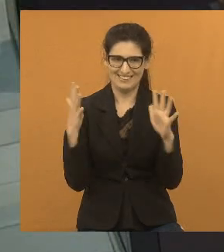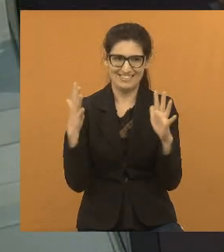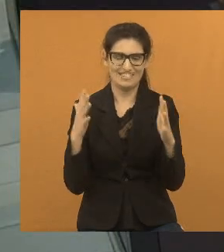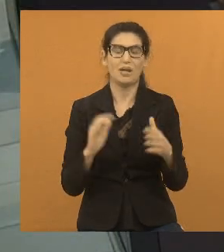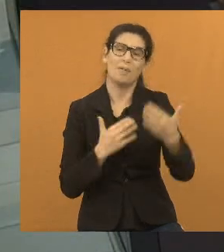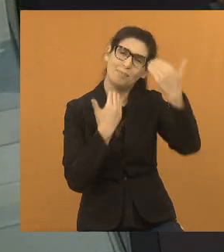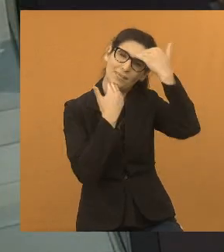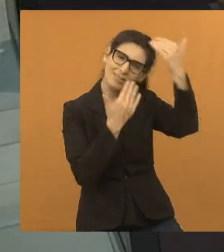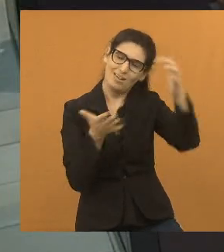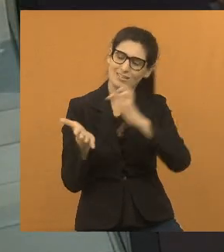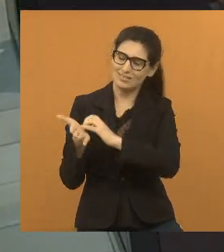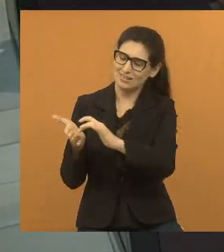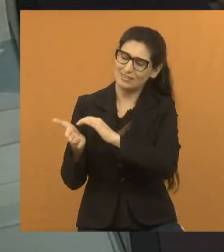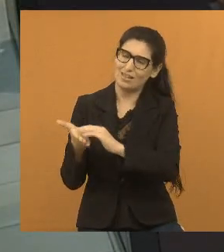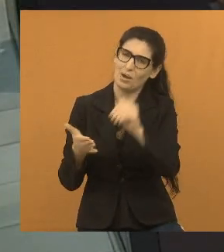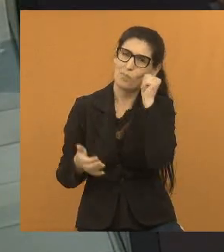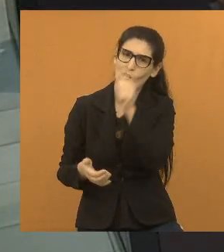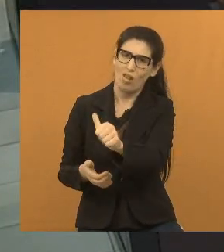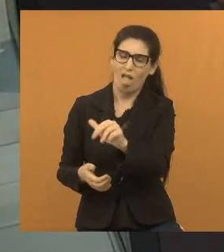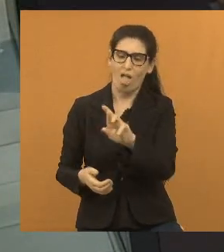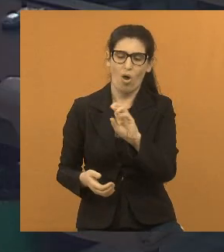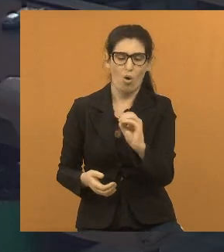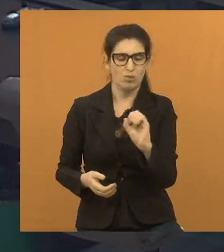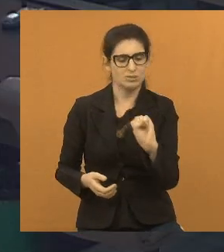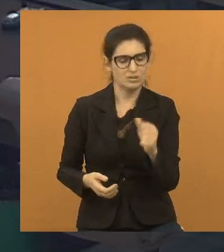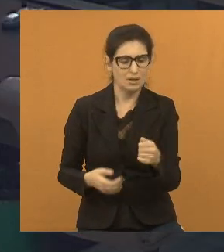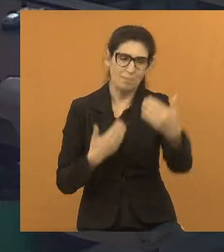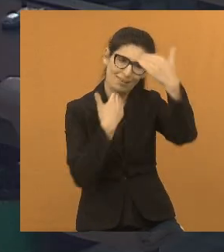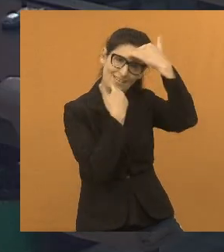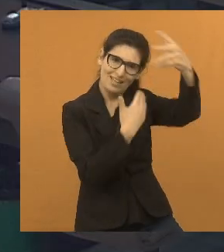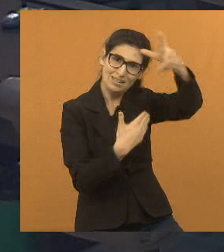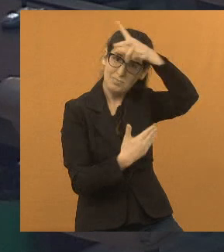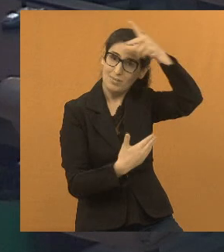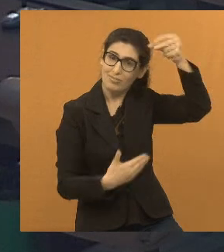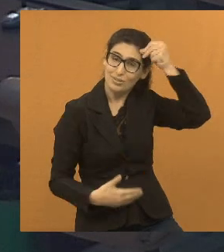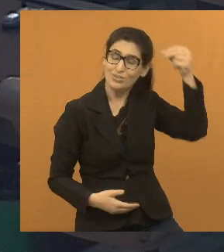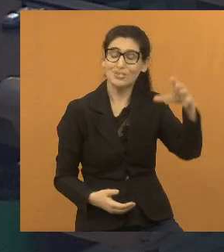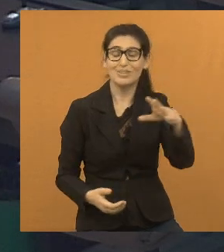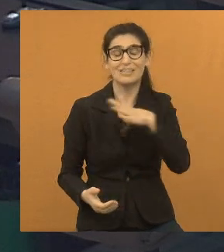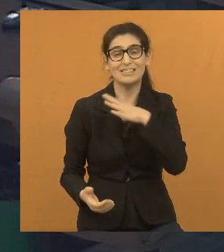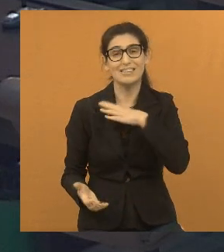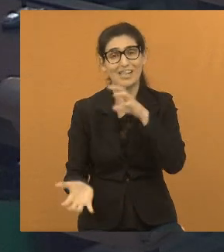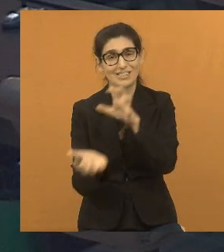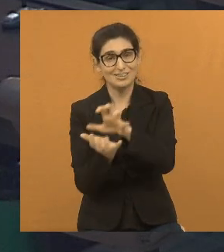Obrigado à secretária Rosa. A Prefeitura Municipal de Jacareí